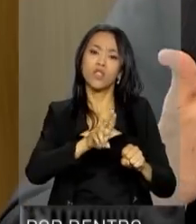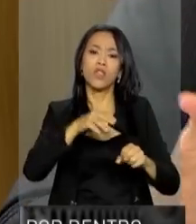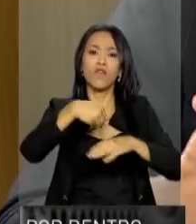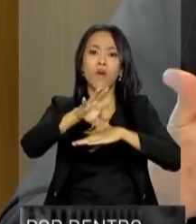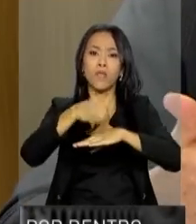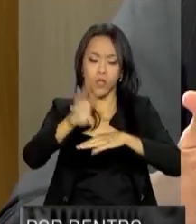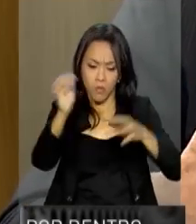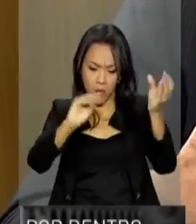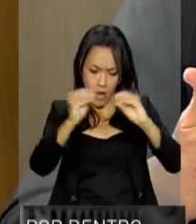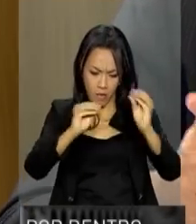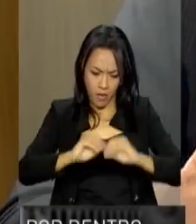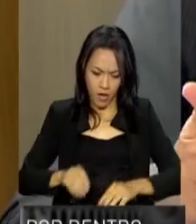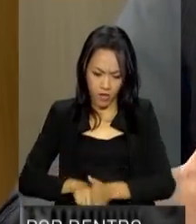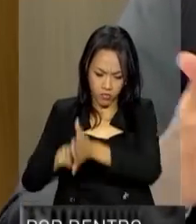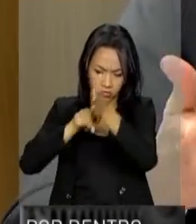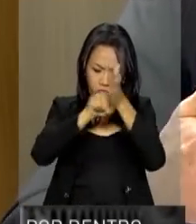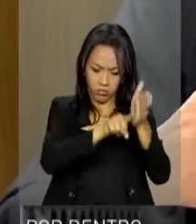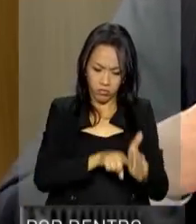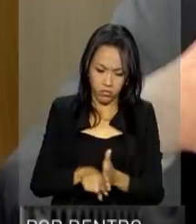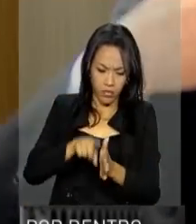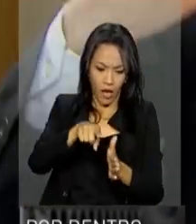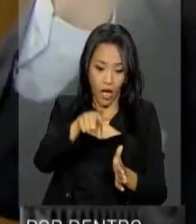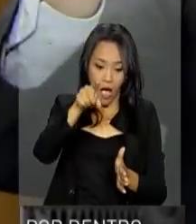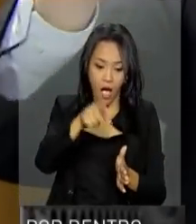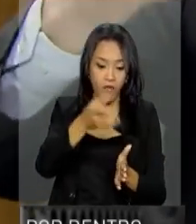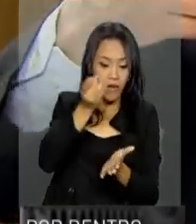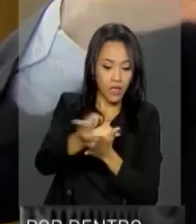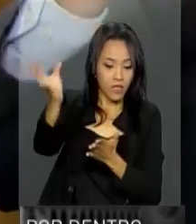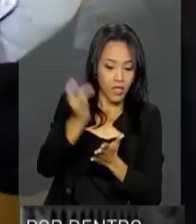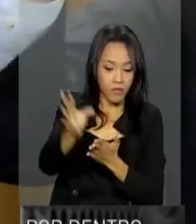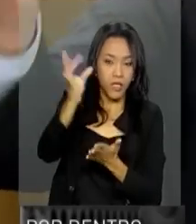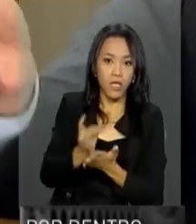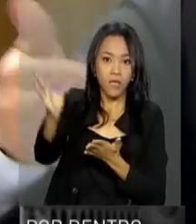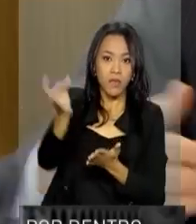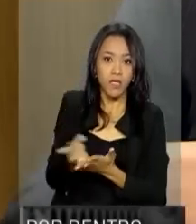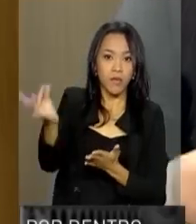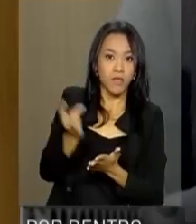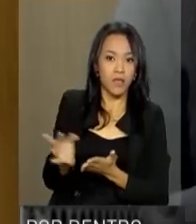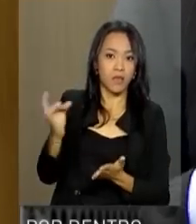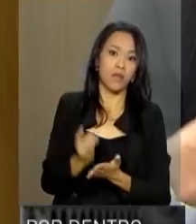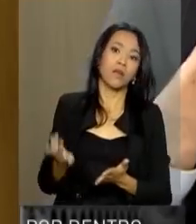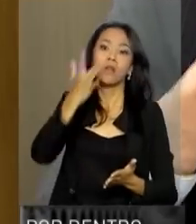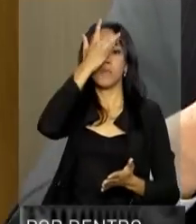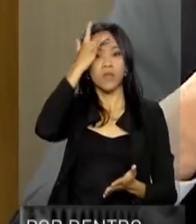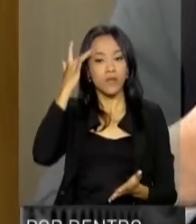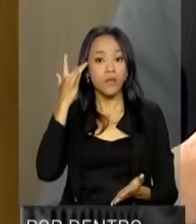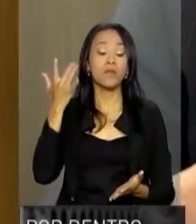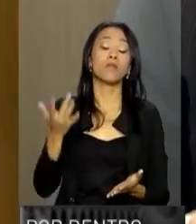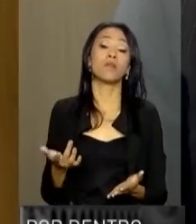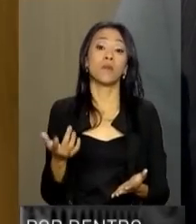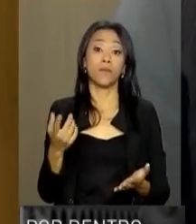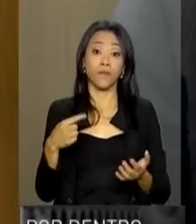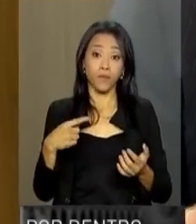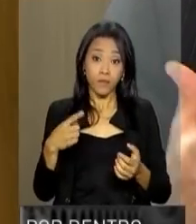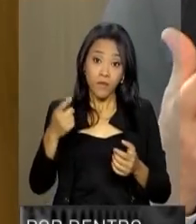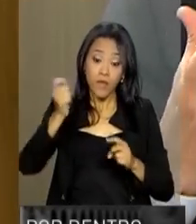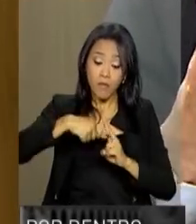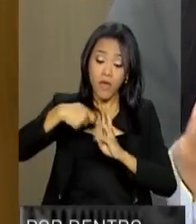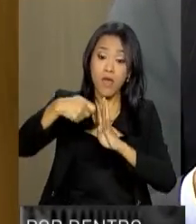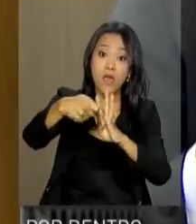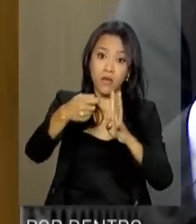começamos a fazer um controle mensal antes o controle anual às vezes bianual passamos a fazer um controle mensal